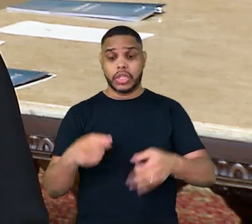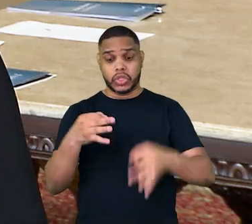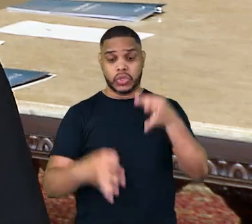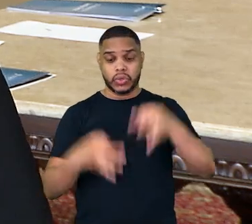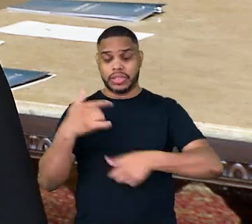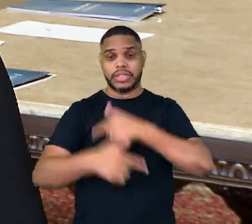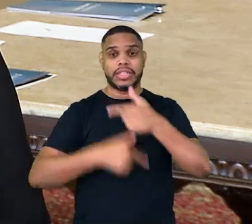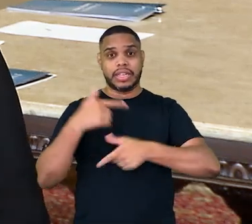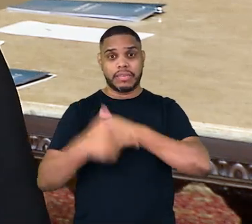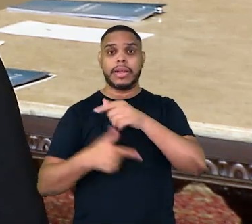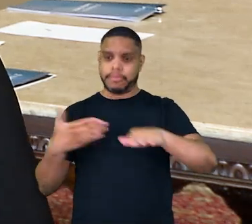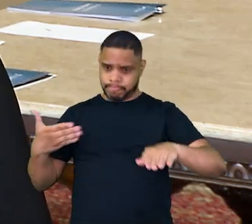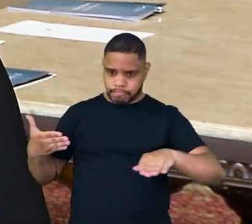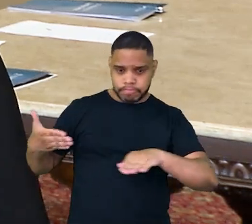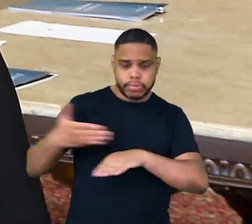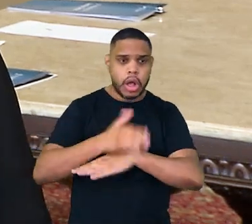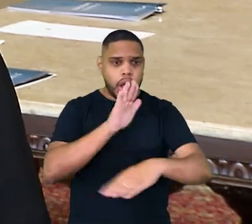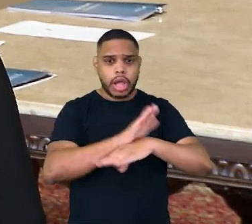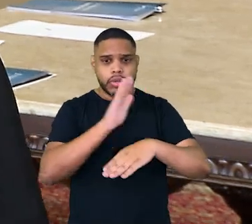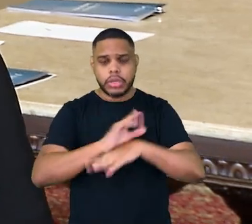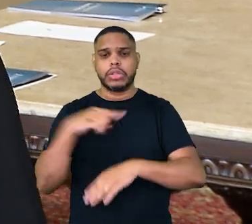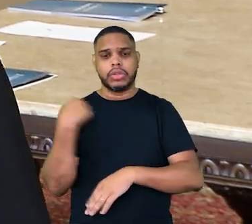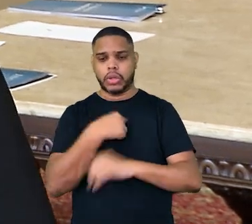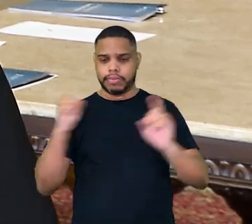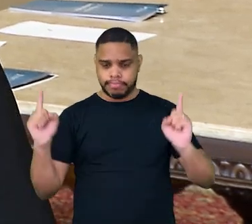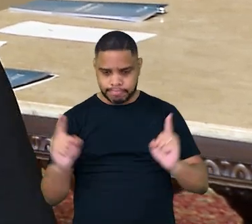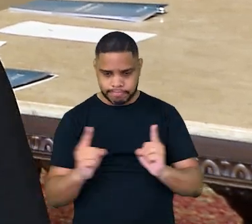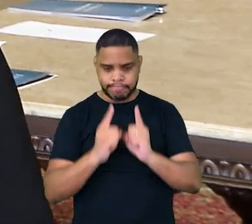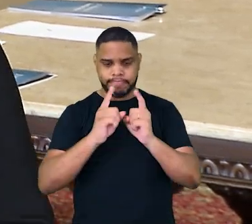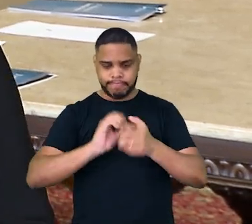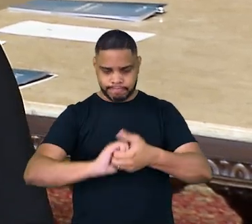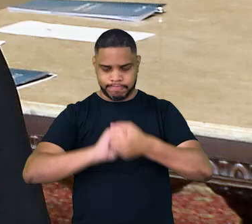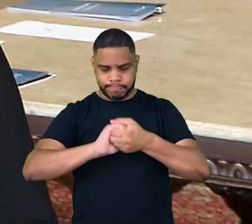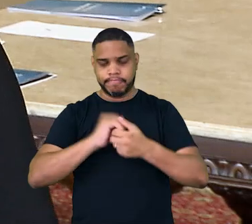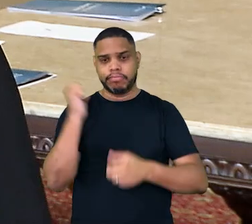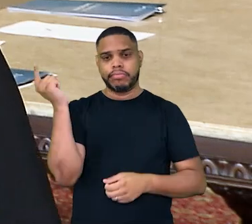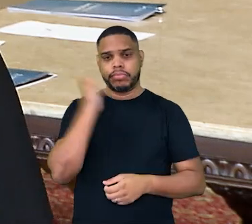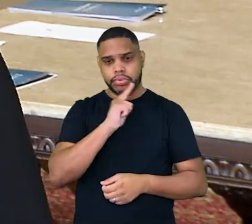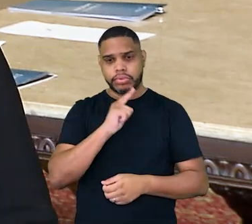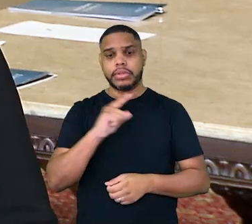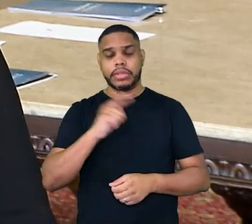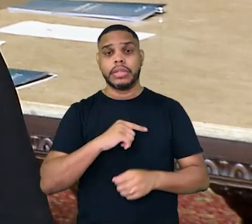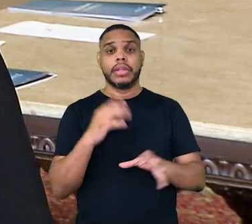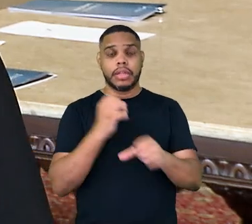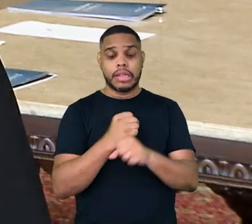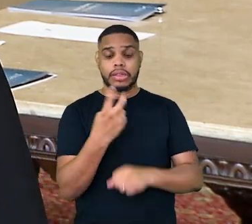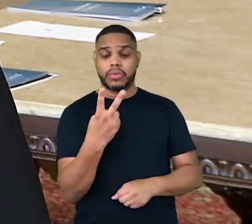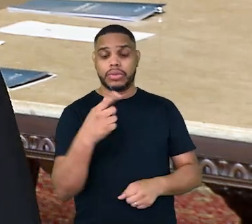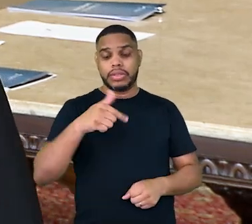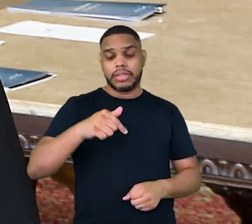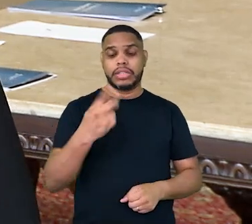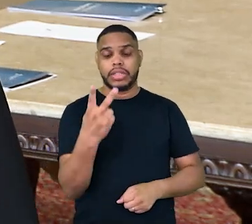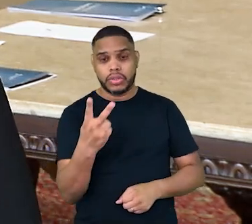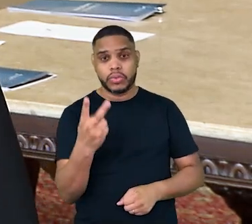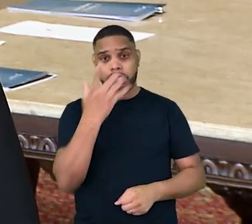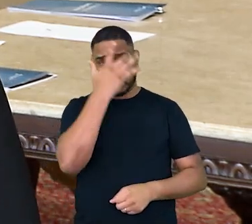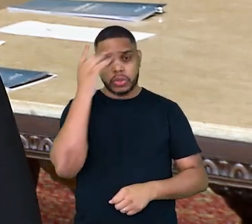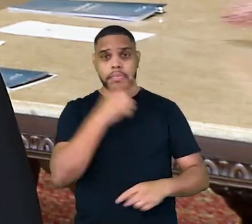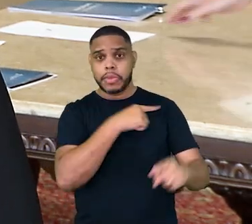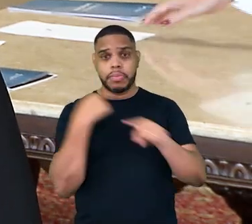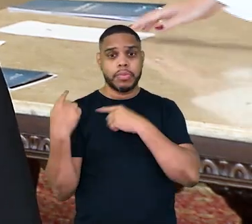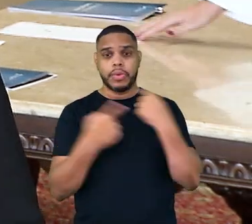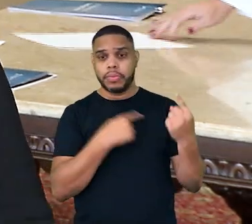da Justiça do Trabalho entrar no meio para que a gente chegasse nesse acordo que reconheceu as 272